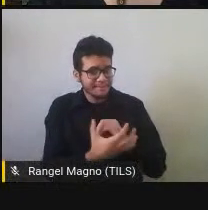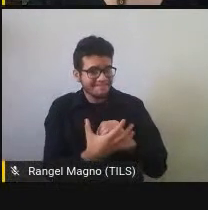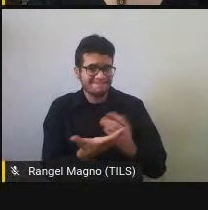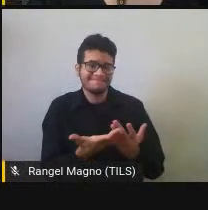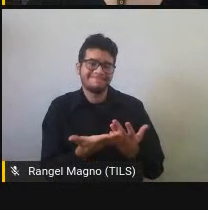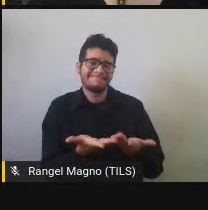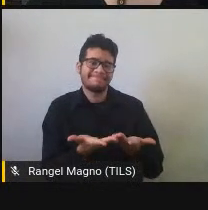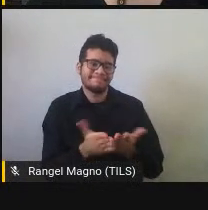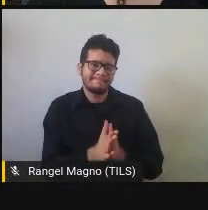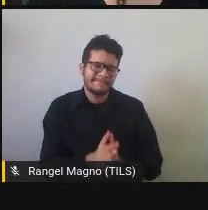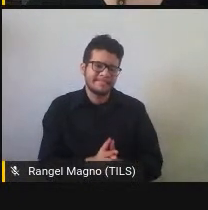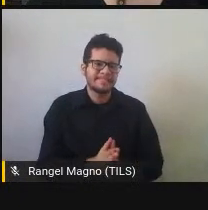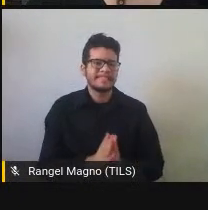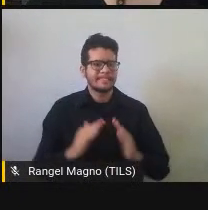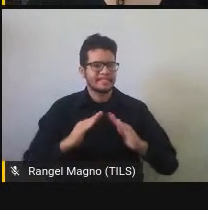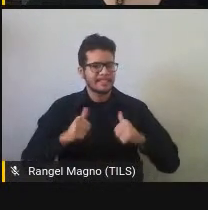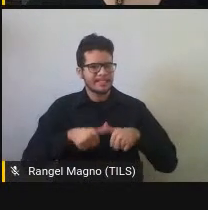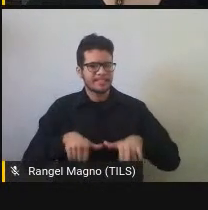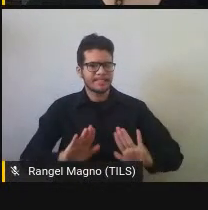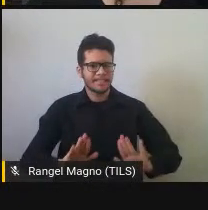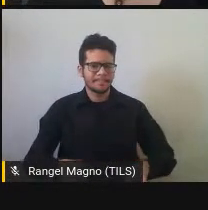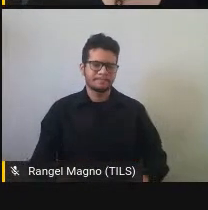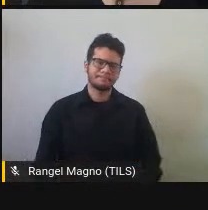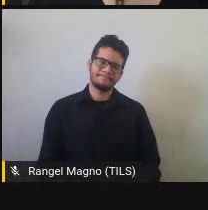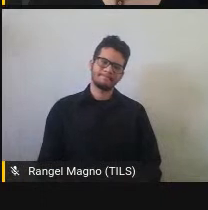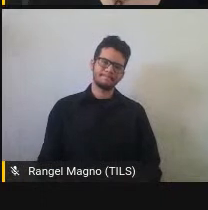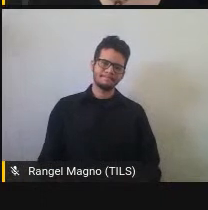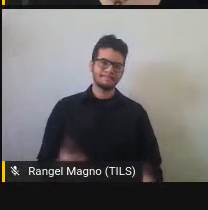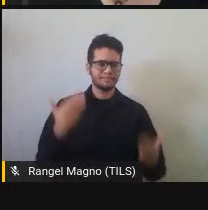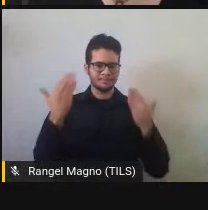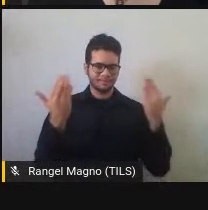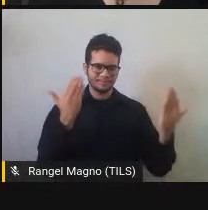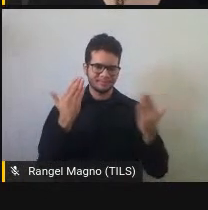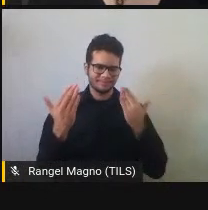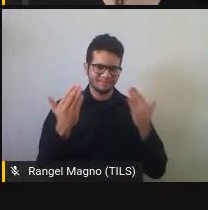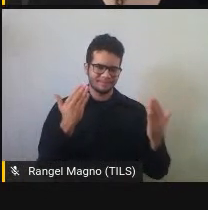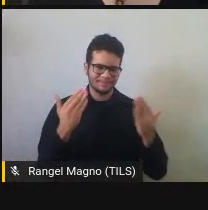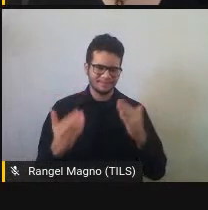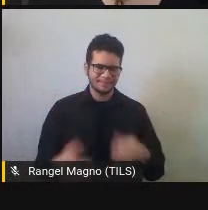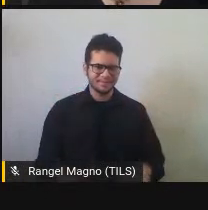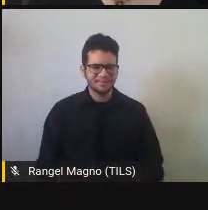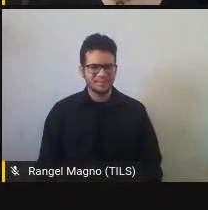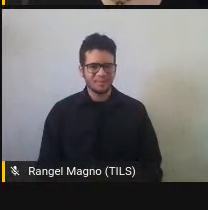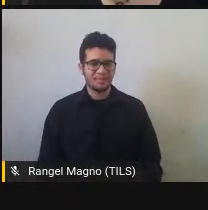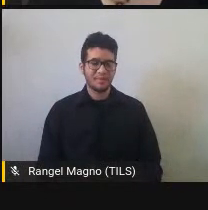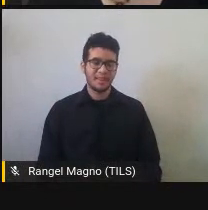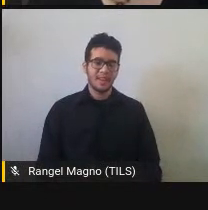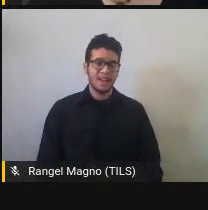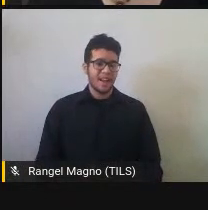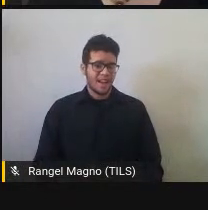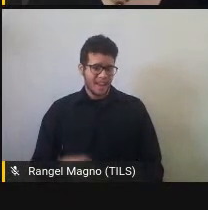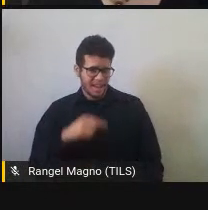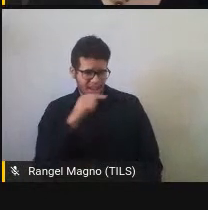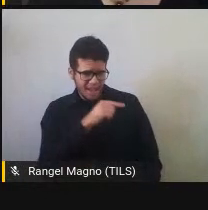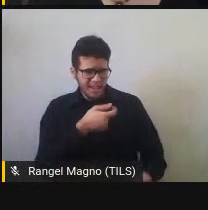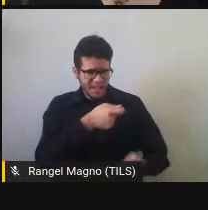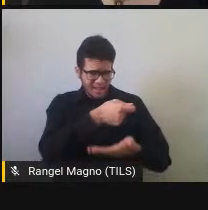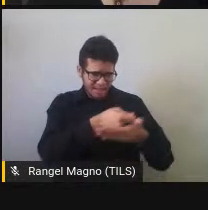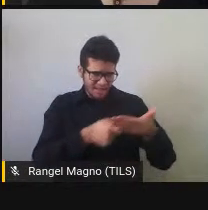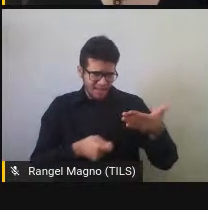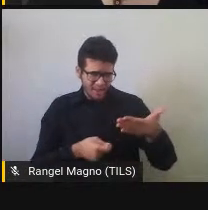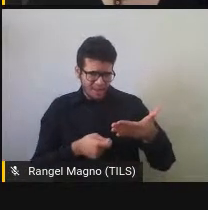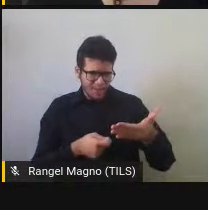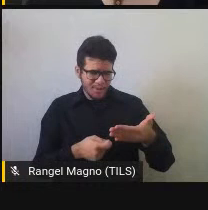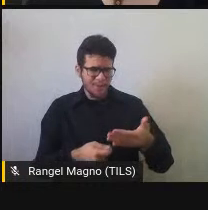ele recupera a ocasião em que deu que se deu o encontro com o texto do Heródoto que é o pai da história